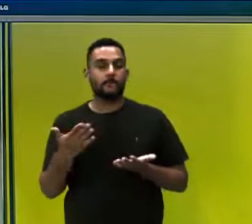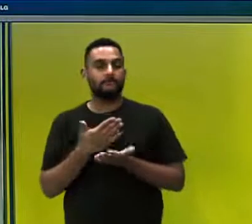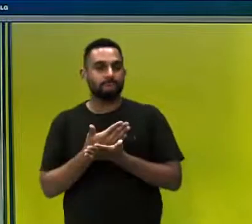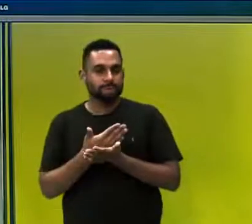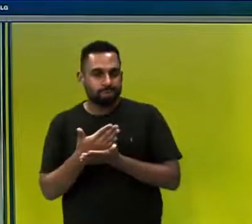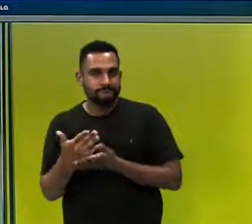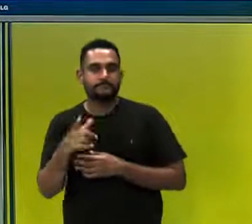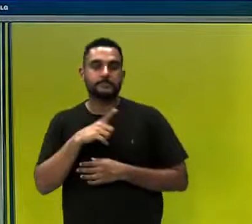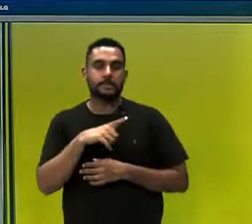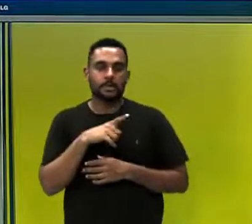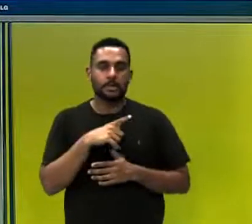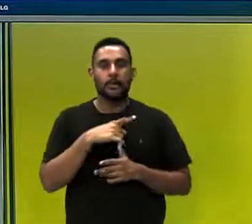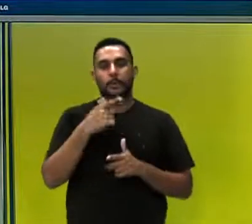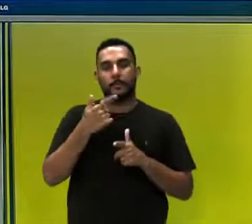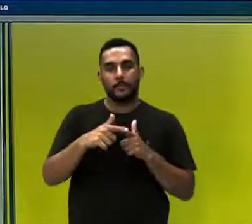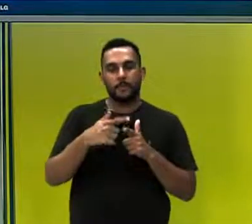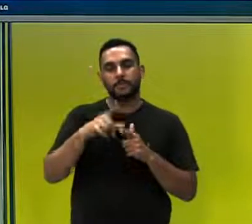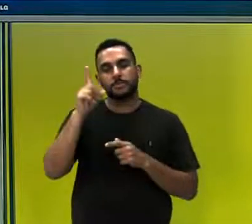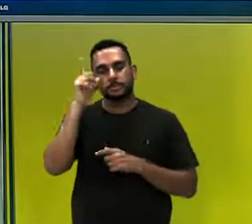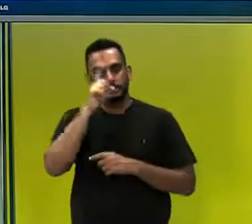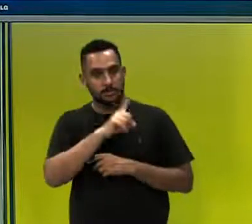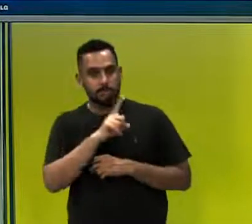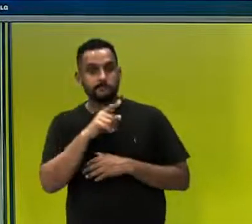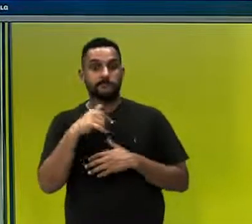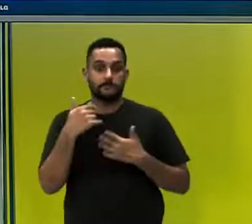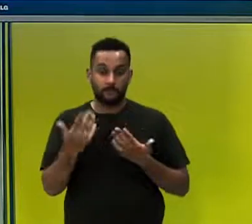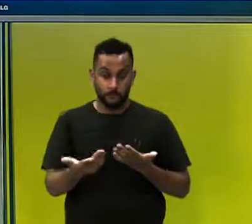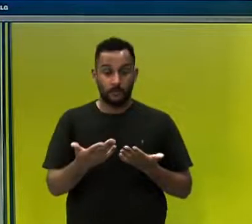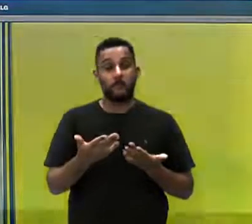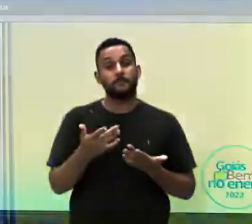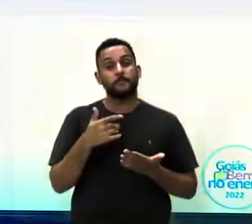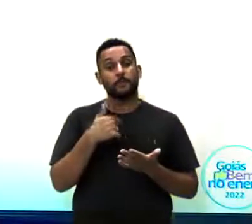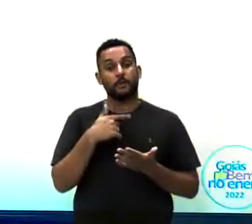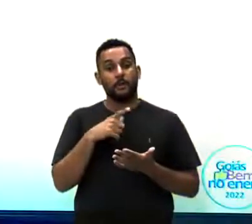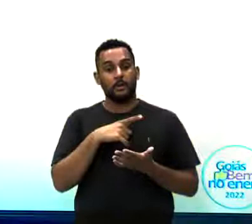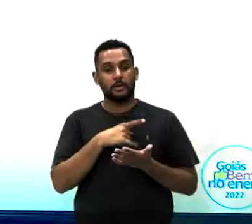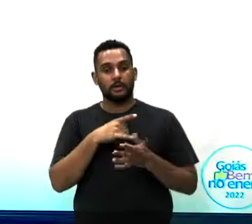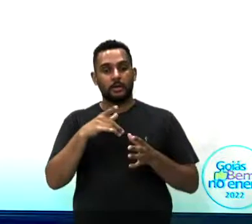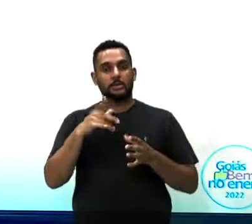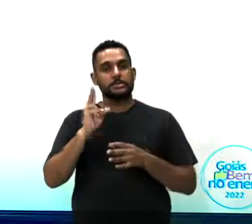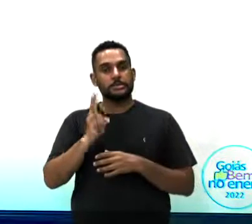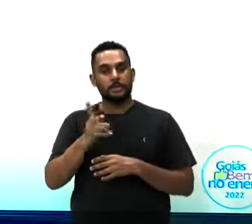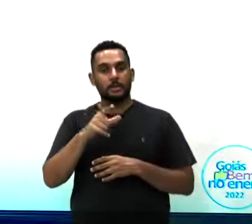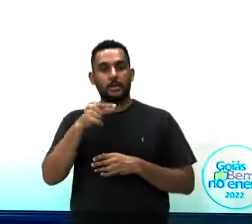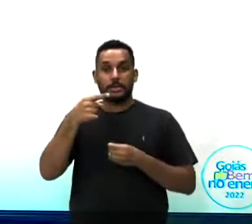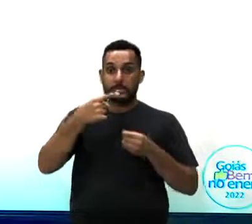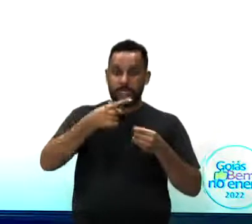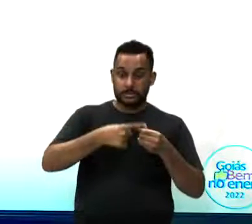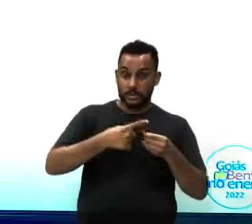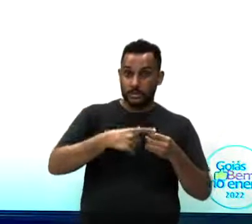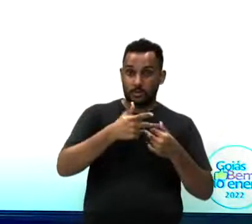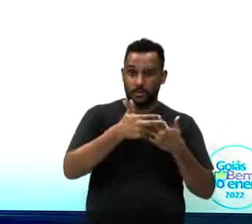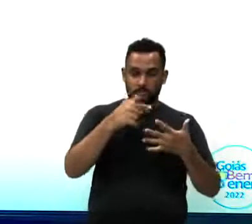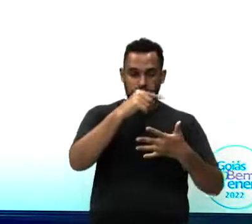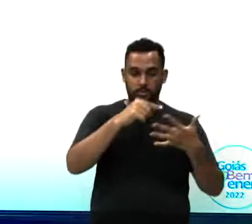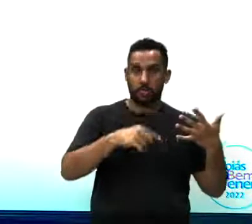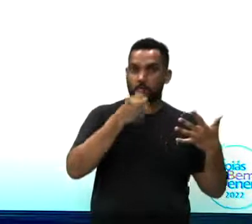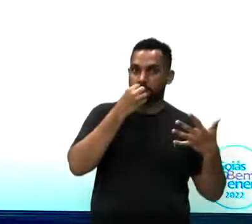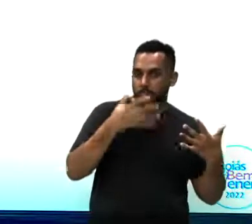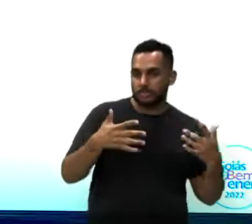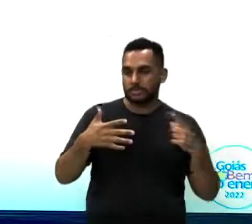a ter algumas dificuldades. E aí é claro que a gente vai dividir as cidades como zonas atrativas e zonas de